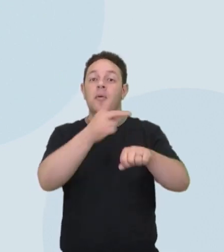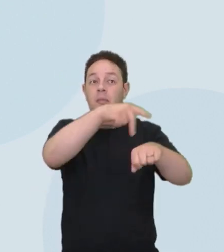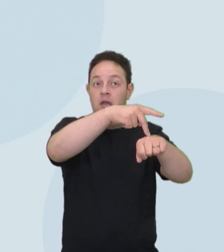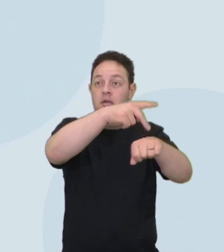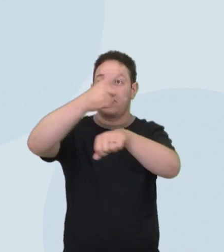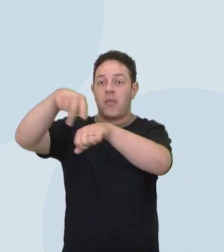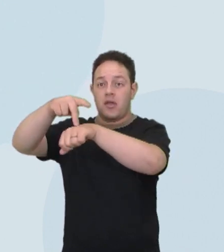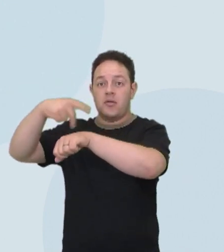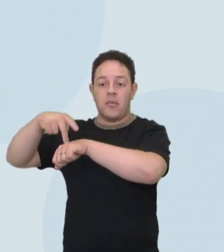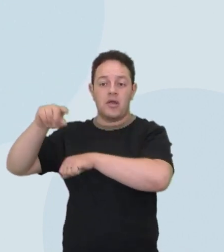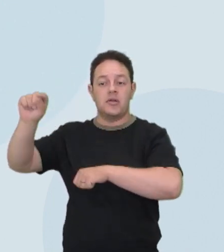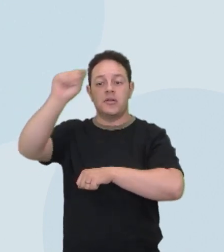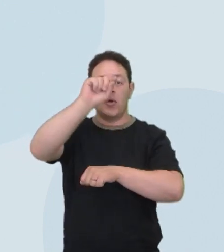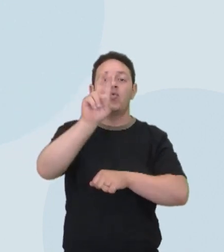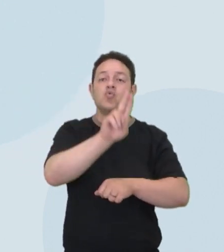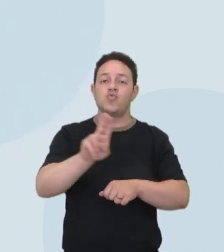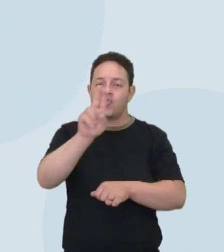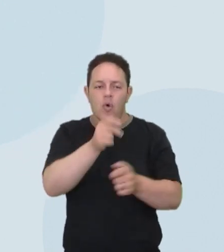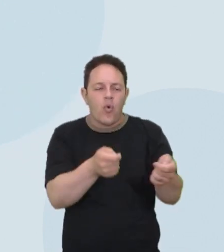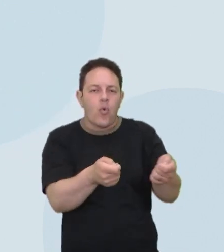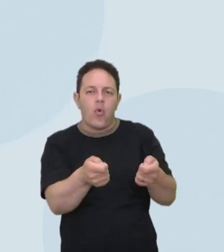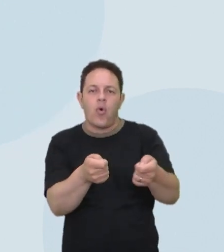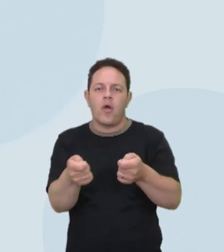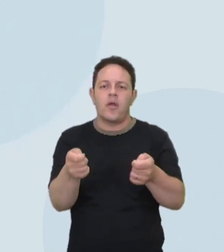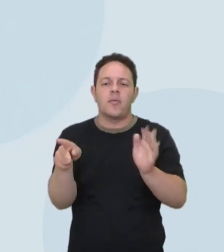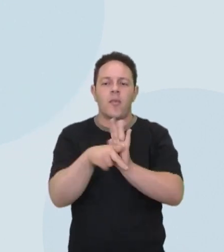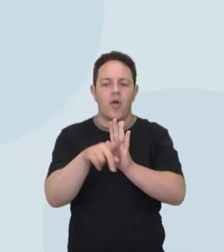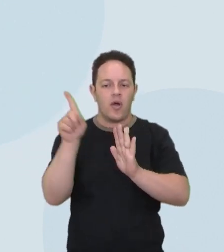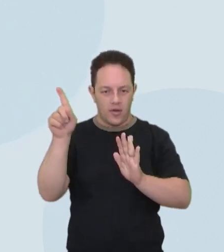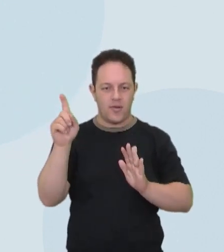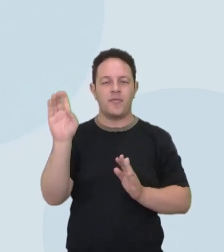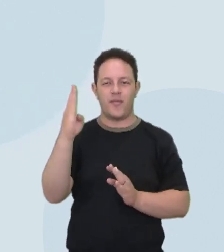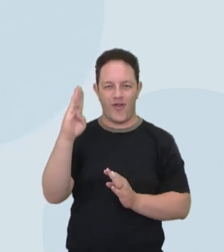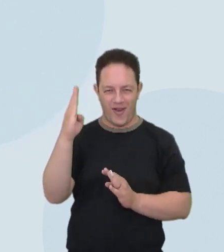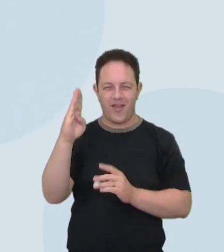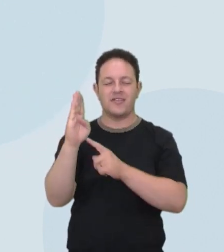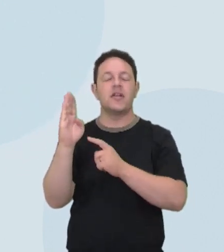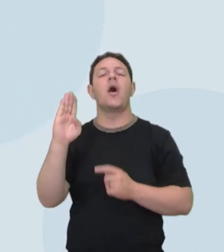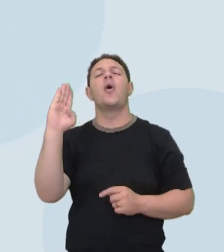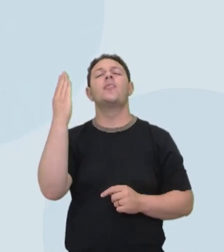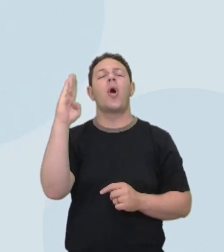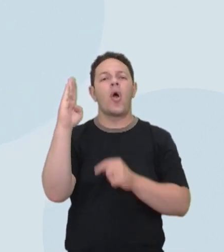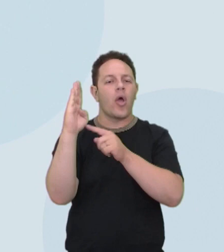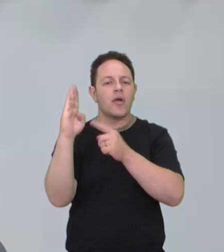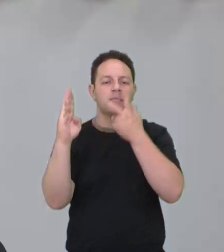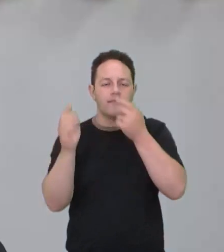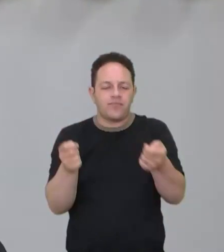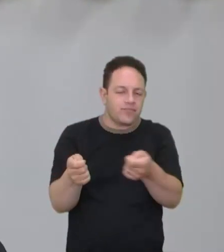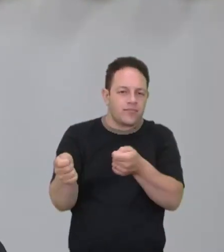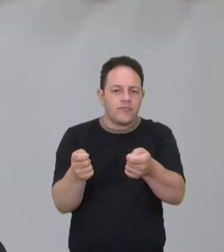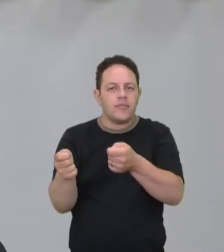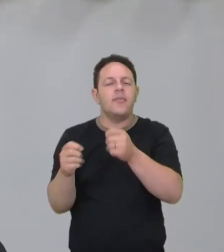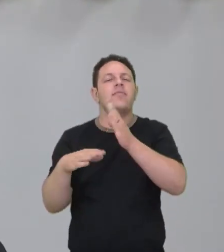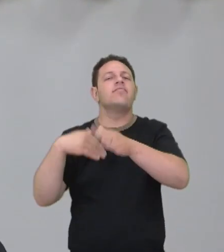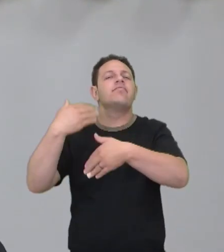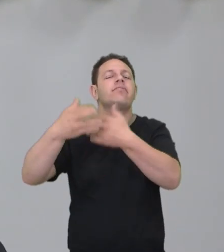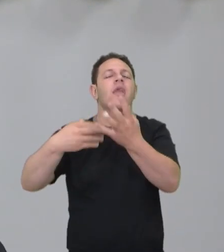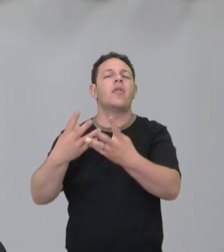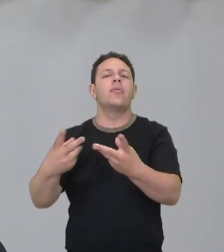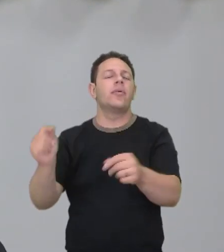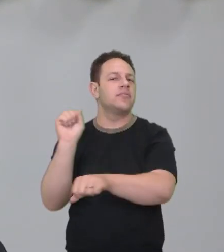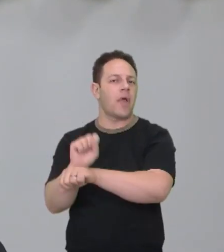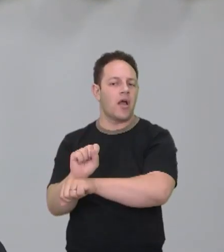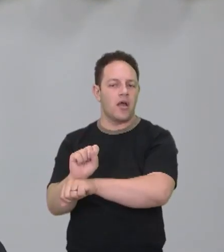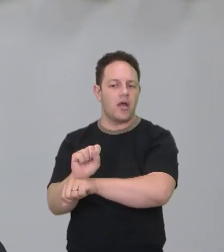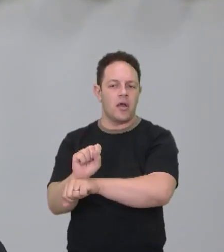que utilizaram do controle biológico. Por que o controle biológico deixou de ser utilizado durante uma época, né,